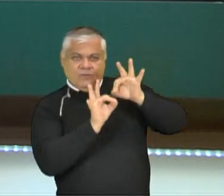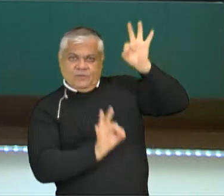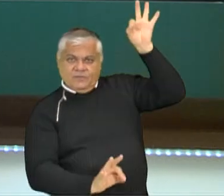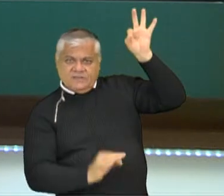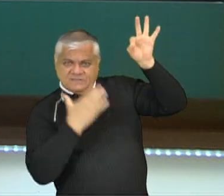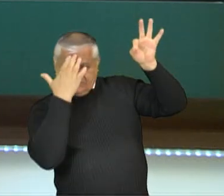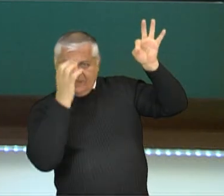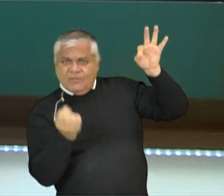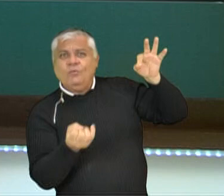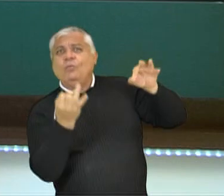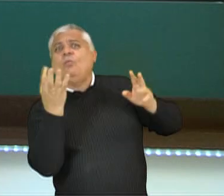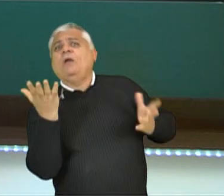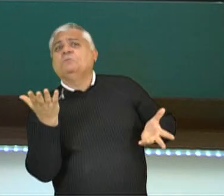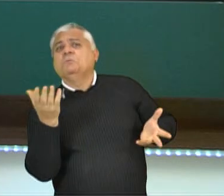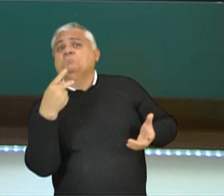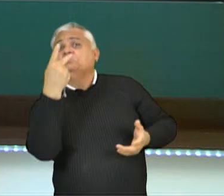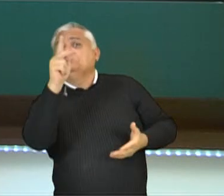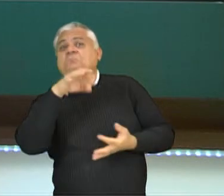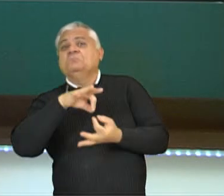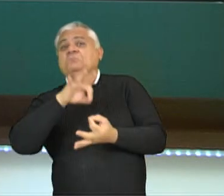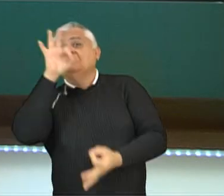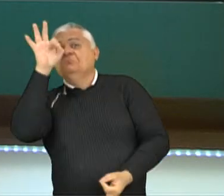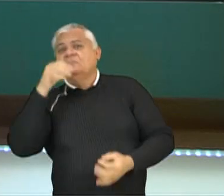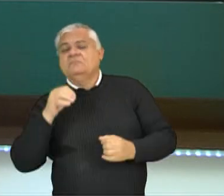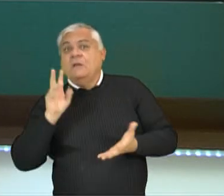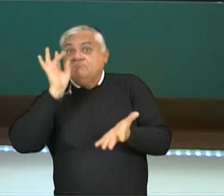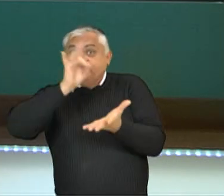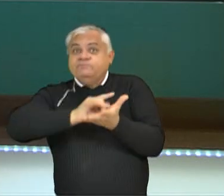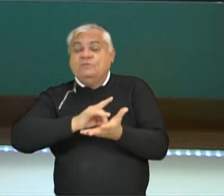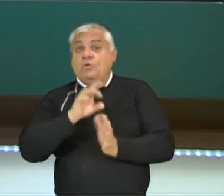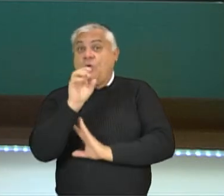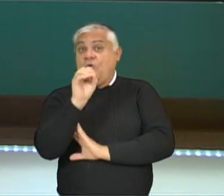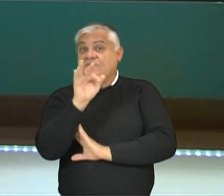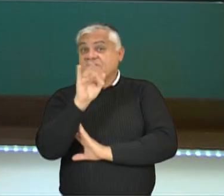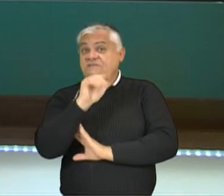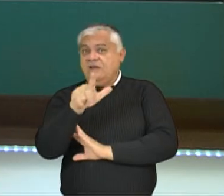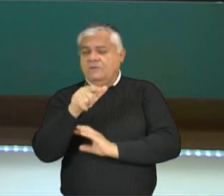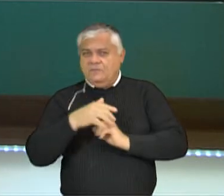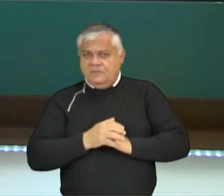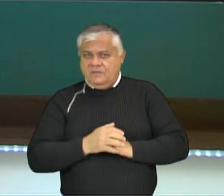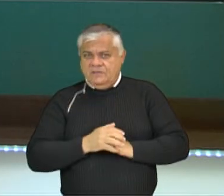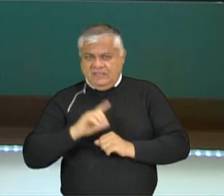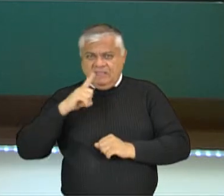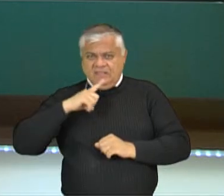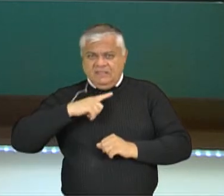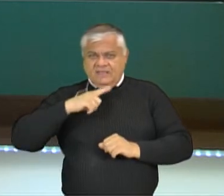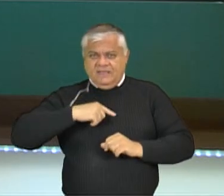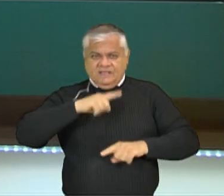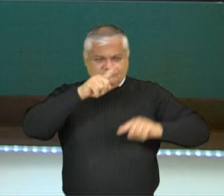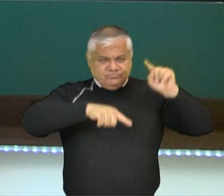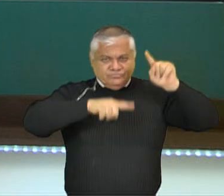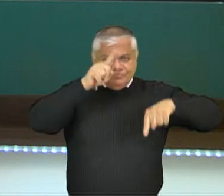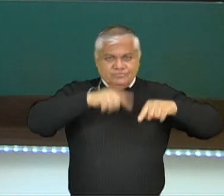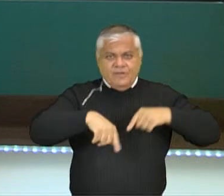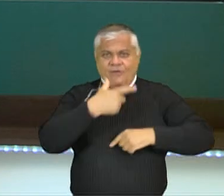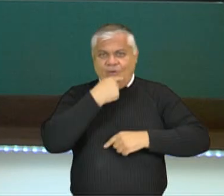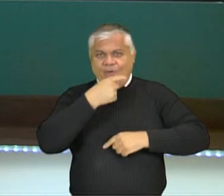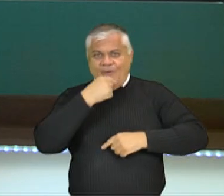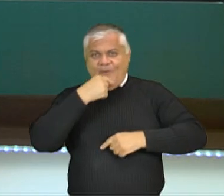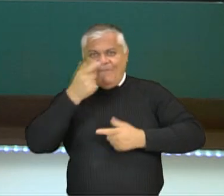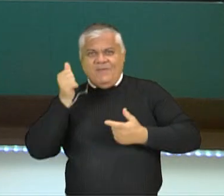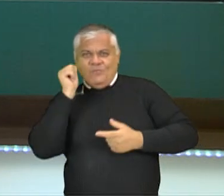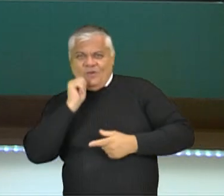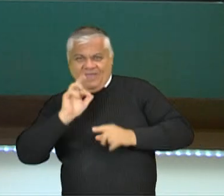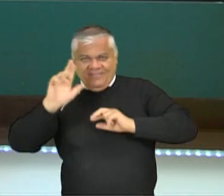Quanto fica a rede de vôlei com relação à tua altura? Uma rede oficial. Será que tem tamanhos diferentes para o masculino, para o